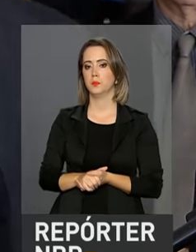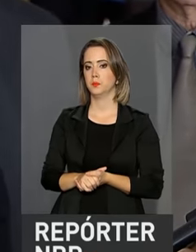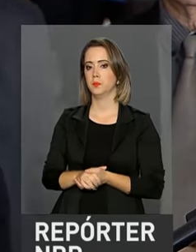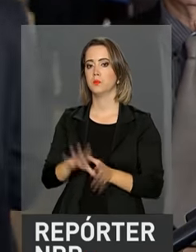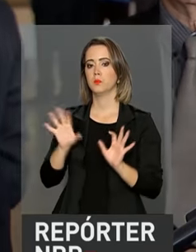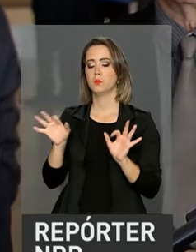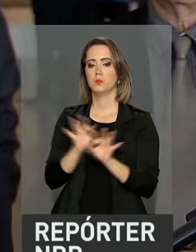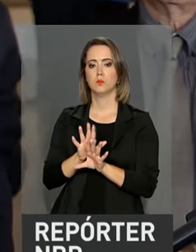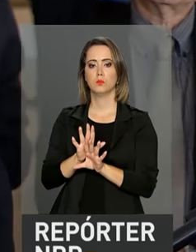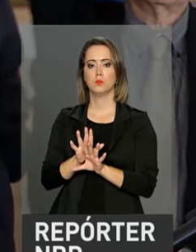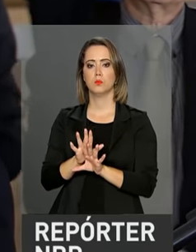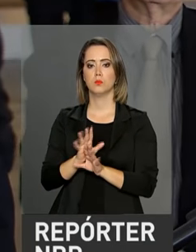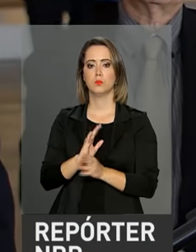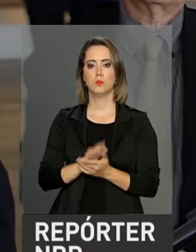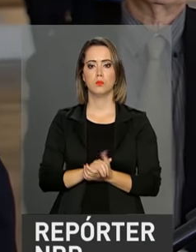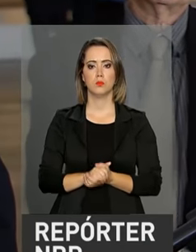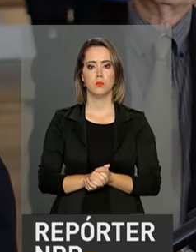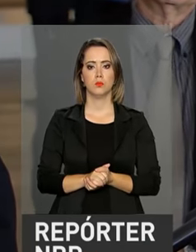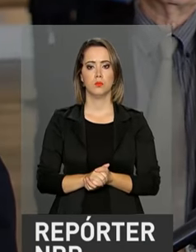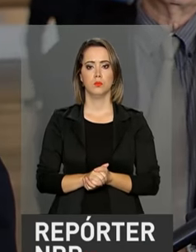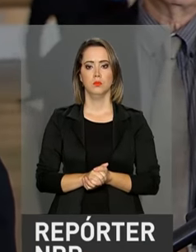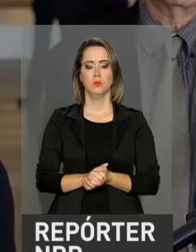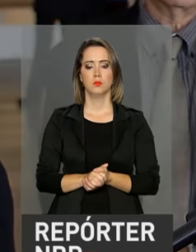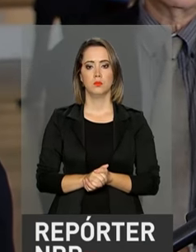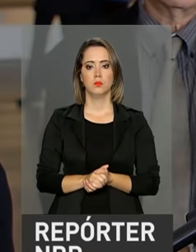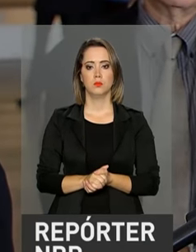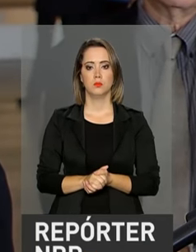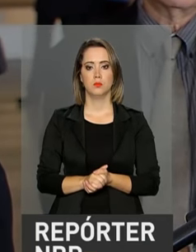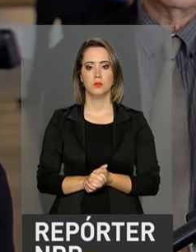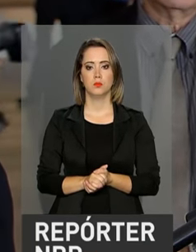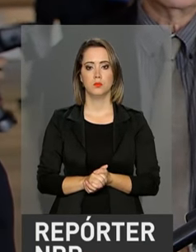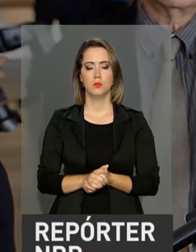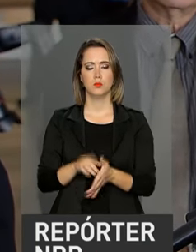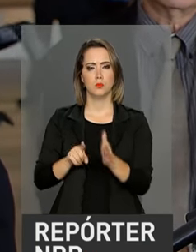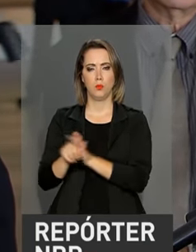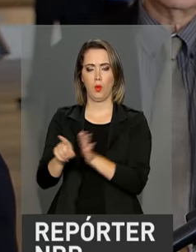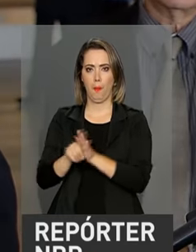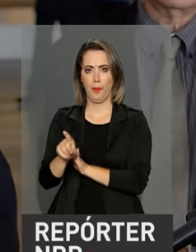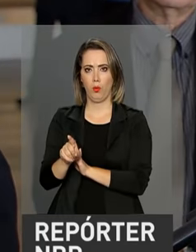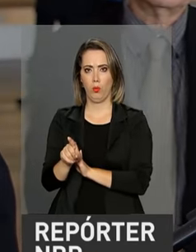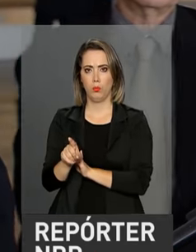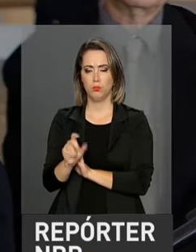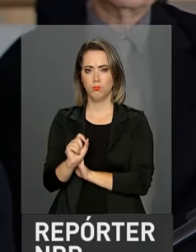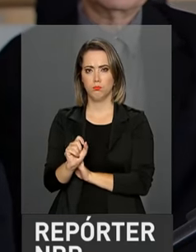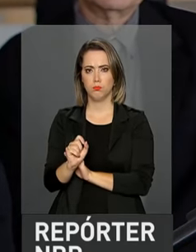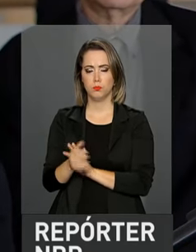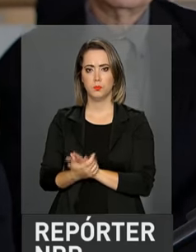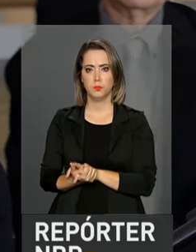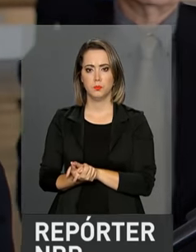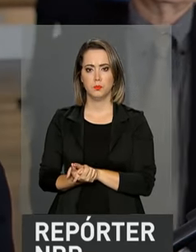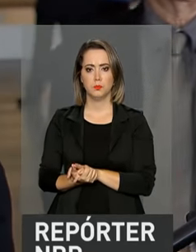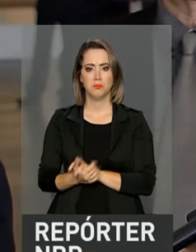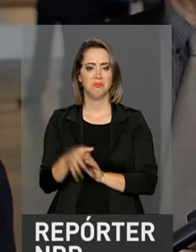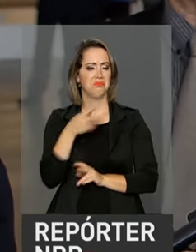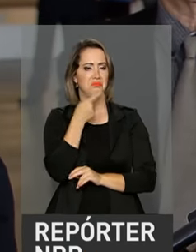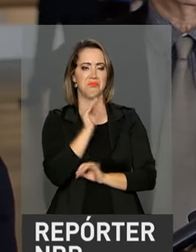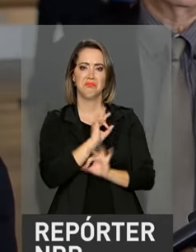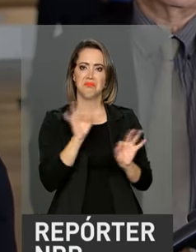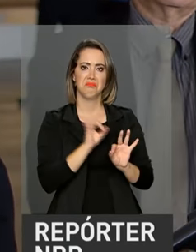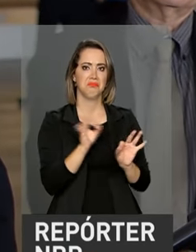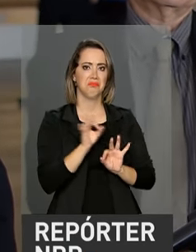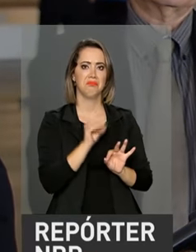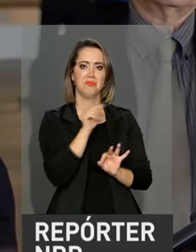disse que o presidente Eduardo Cunha mandou uma carta pedindo para ter delação premiada envolvendo o senhor e o PMDB. Como é que você tem recebido? Eu não digo nada sobre isso,